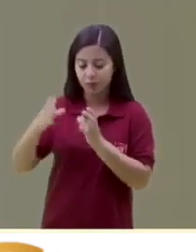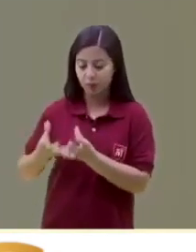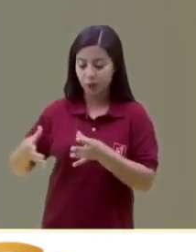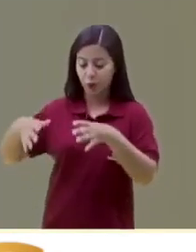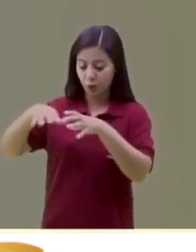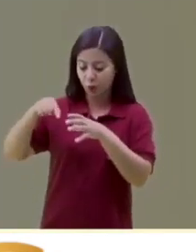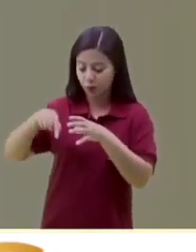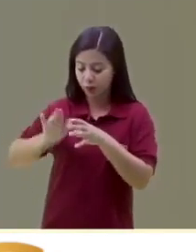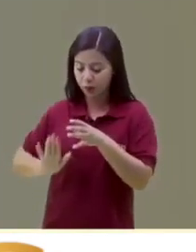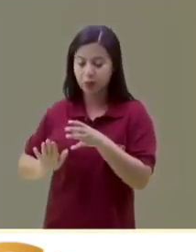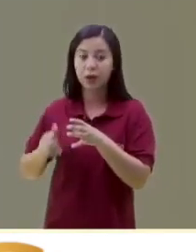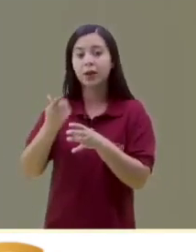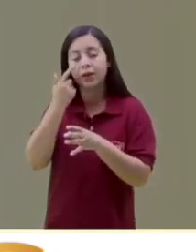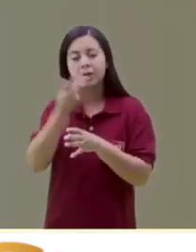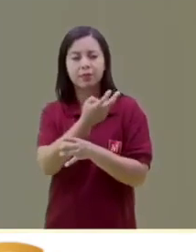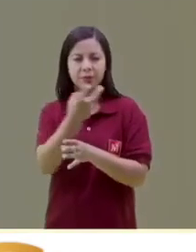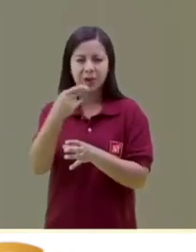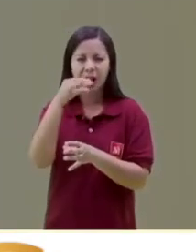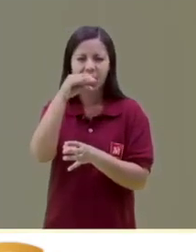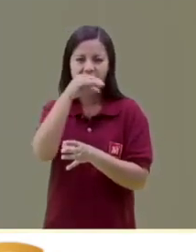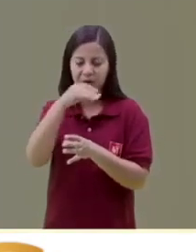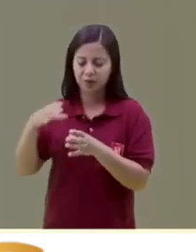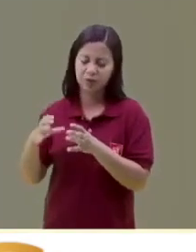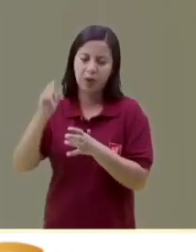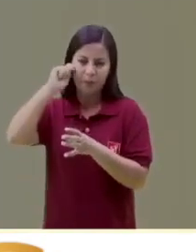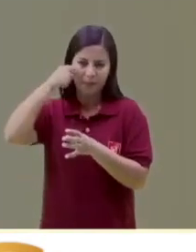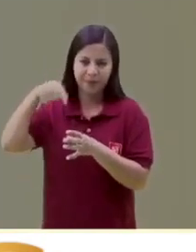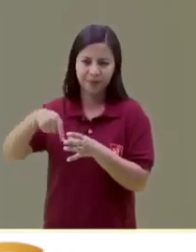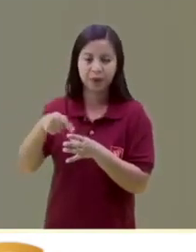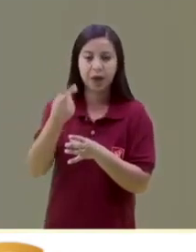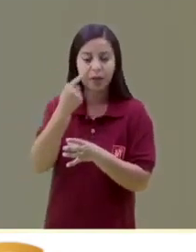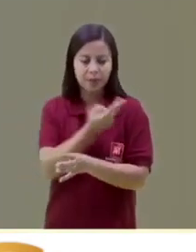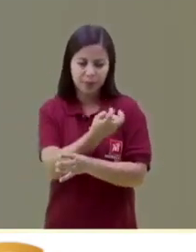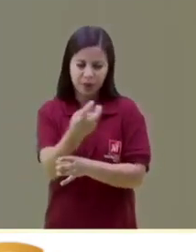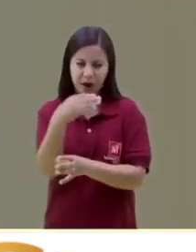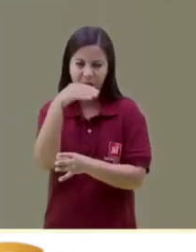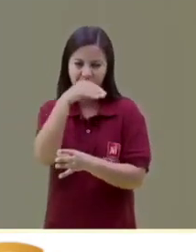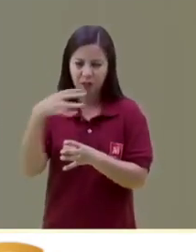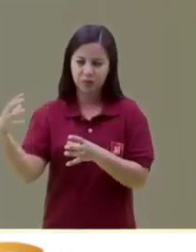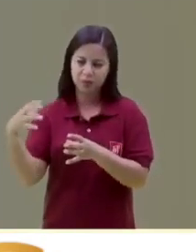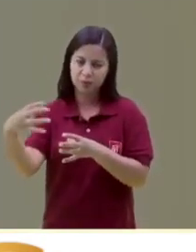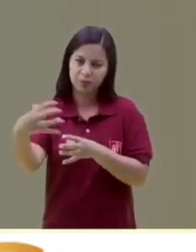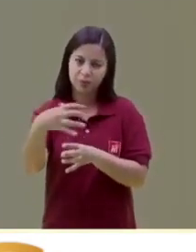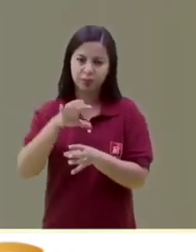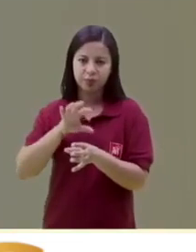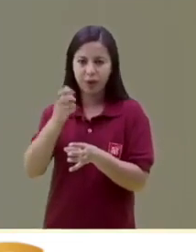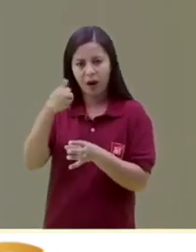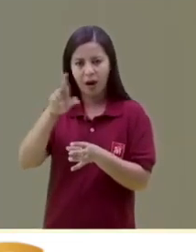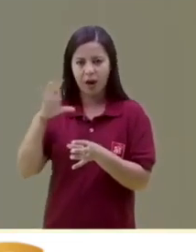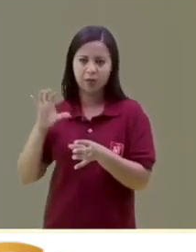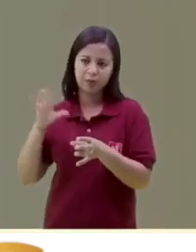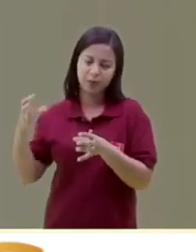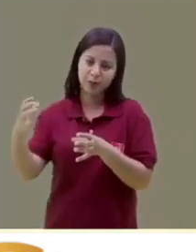esse equipamento, e esse globo, essa esfera preta, vai receber o calor radiante, o calor que vem pela onda